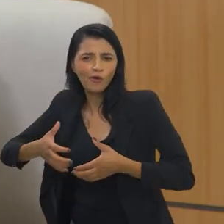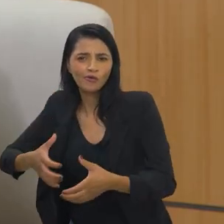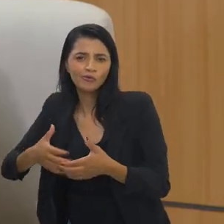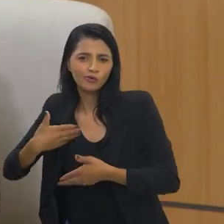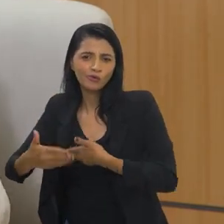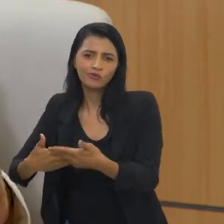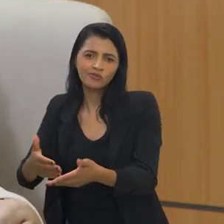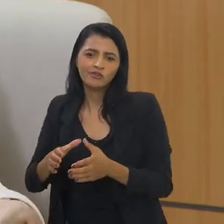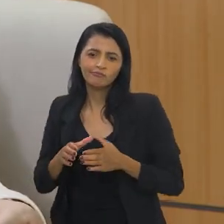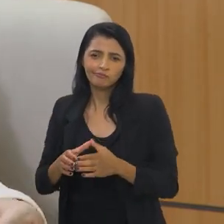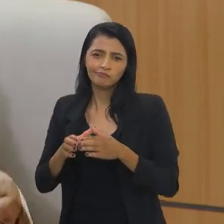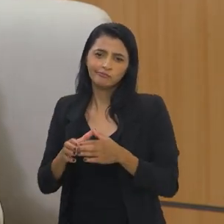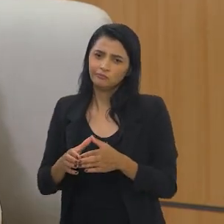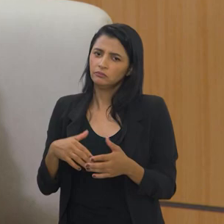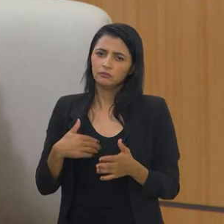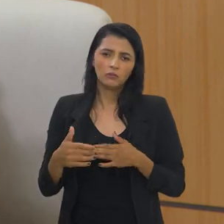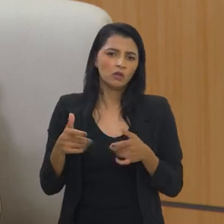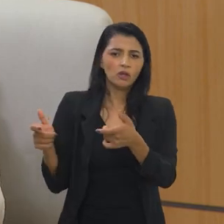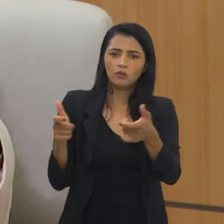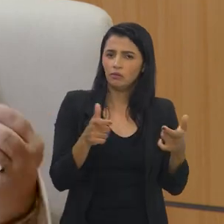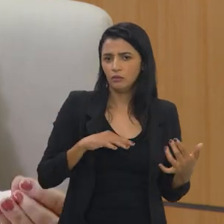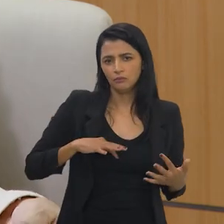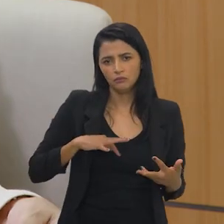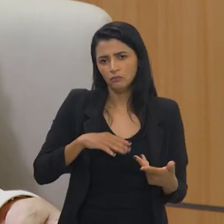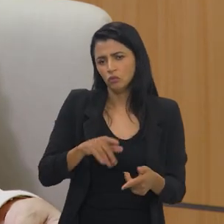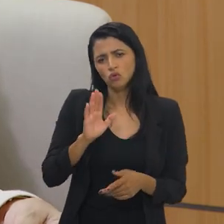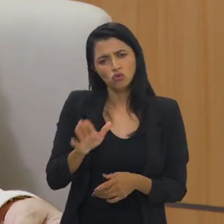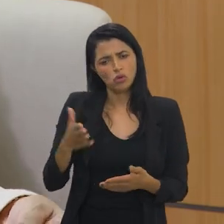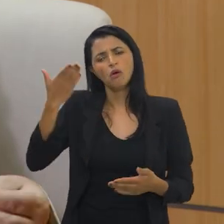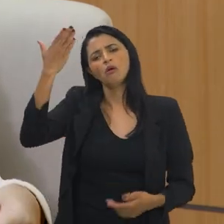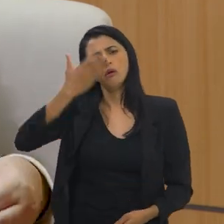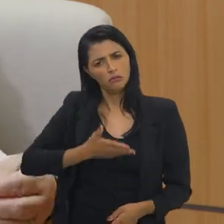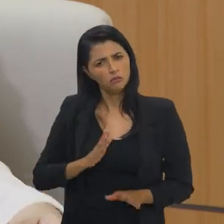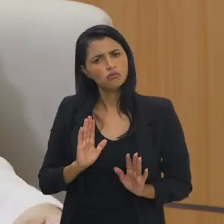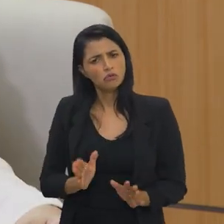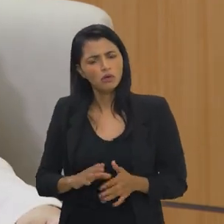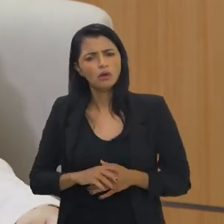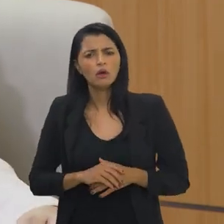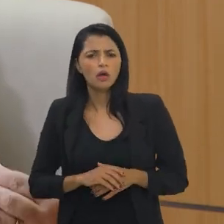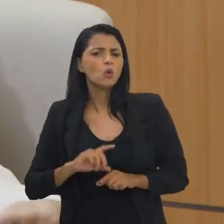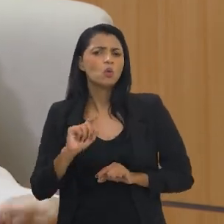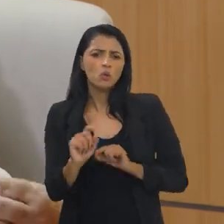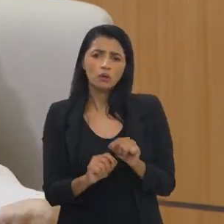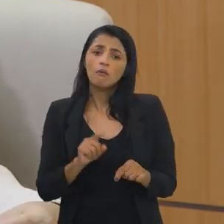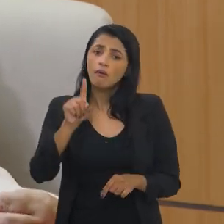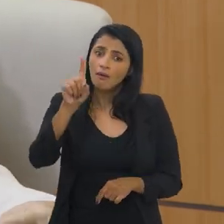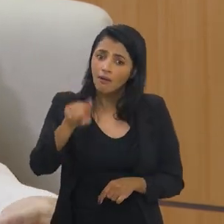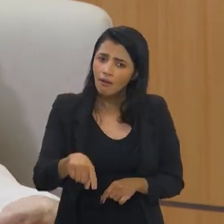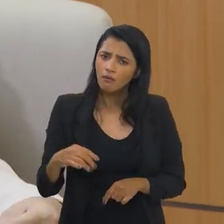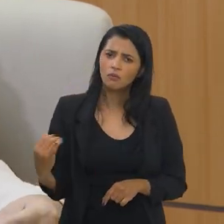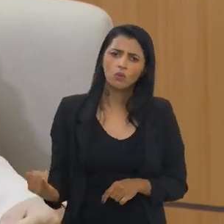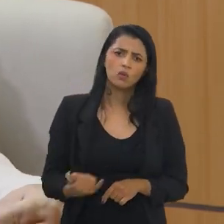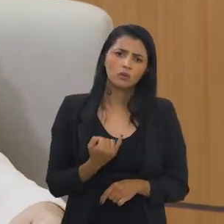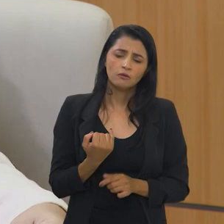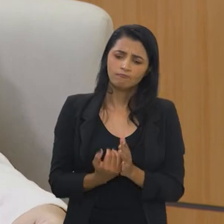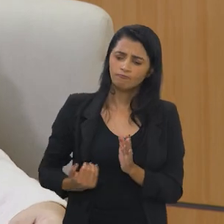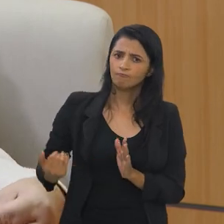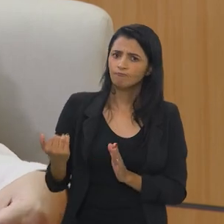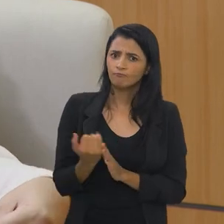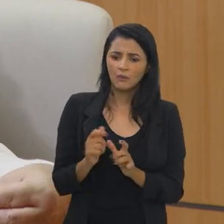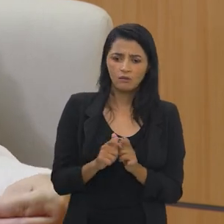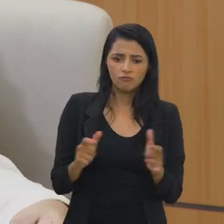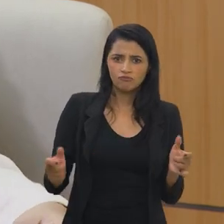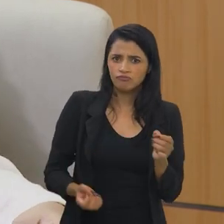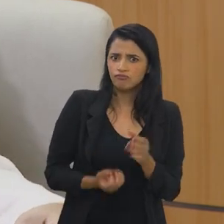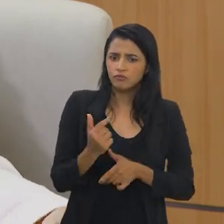parte do cotidiano e da vida dele e sem qualquer lugar do mundo já foi provado que é um fator